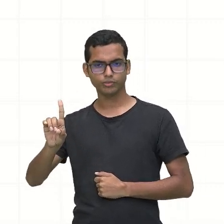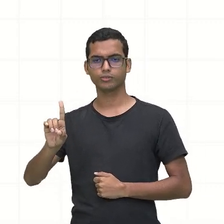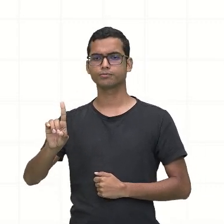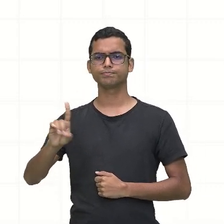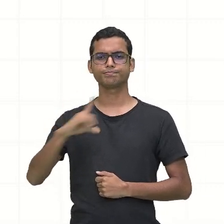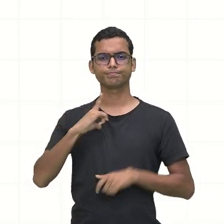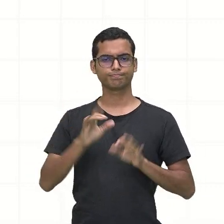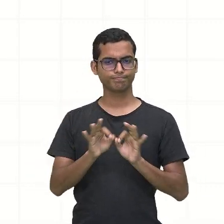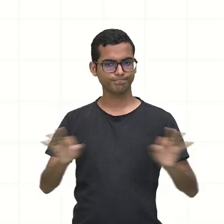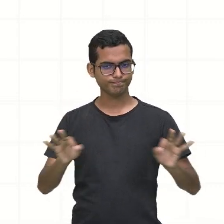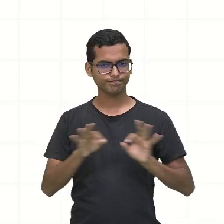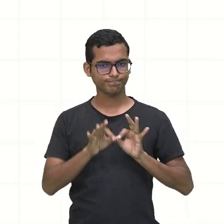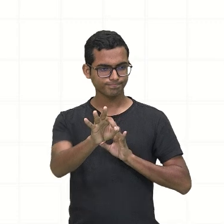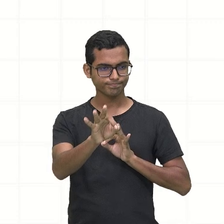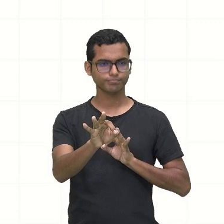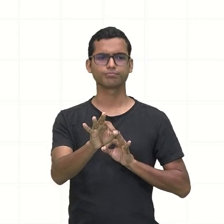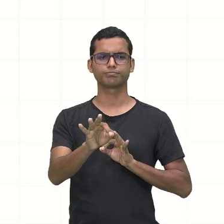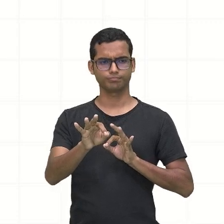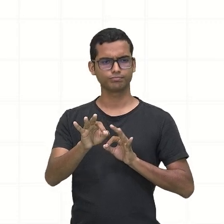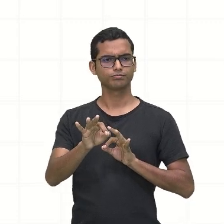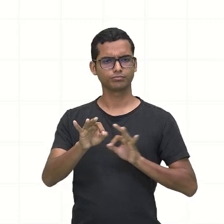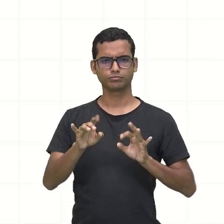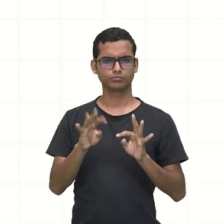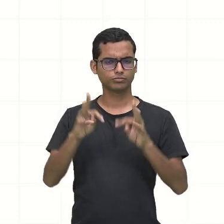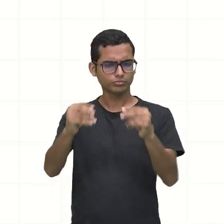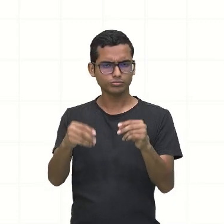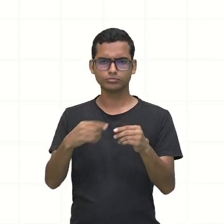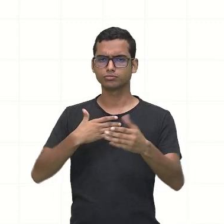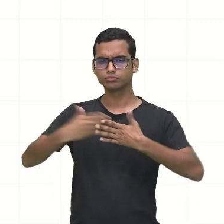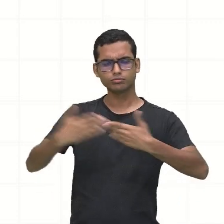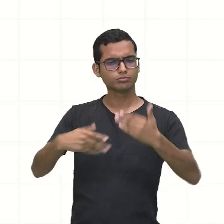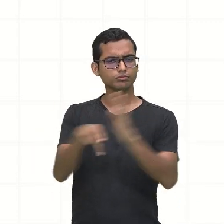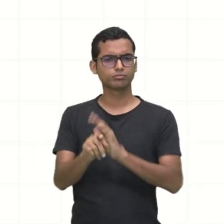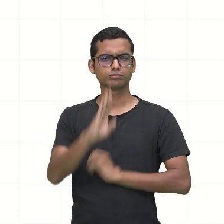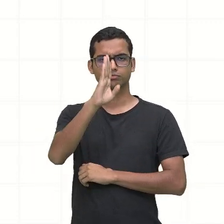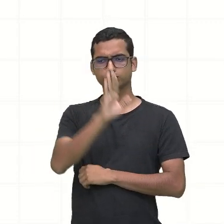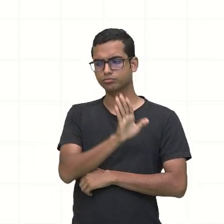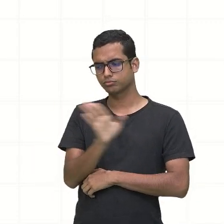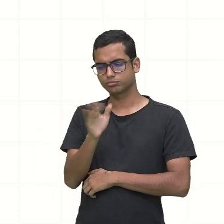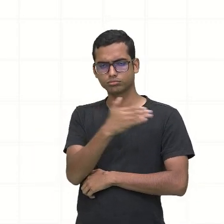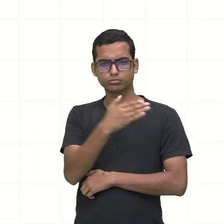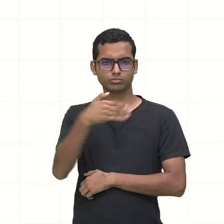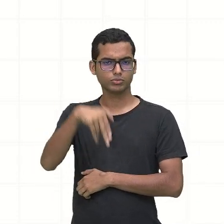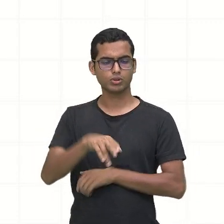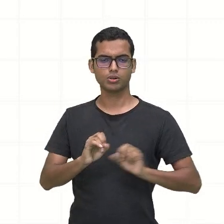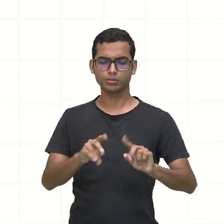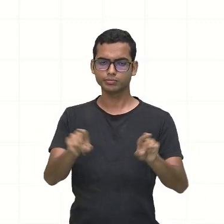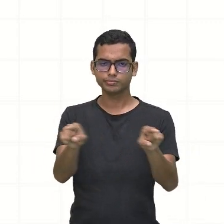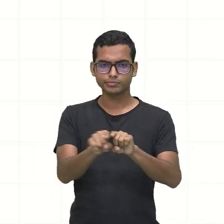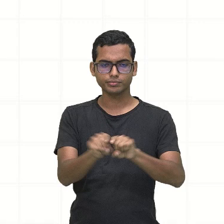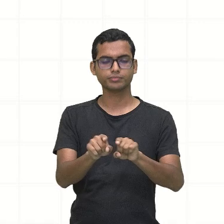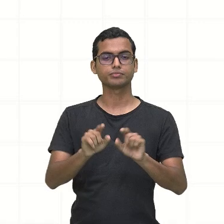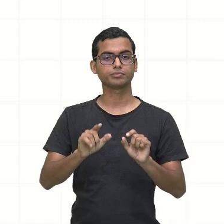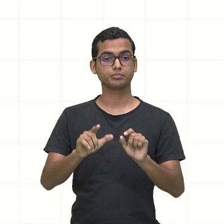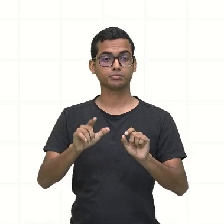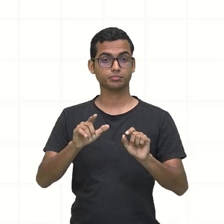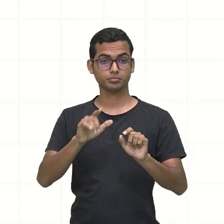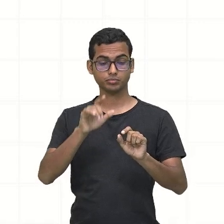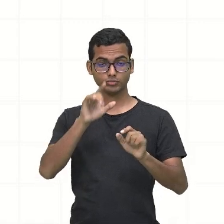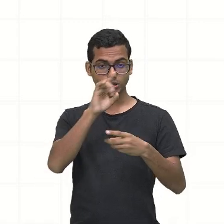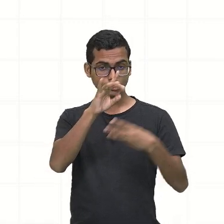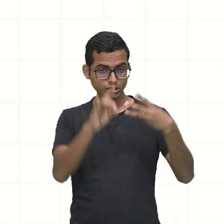estende indefinidamente em todas as direções. Indicamos cada plano por uma letra